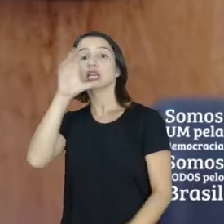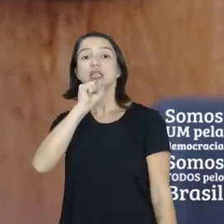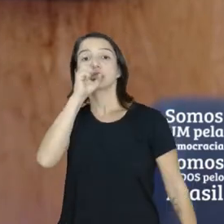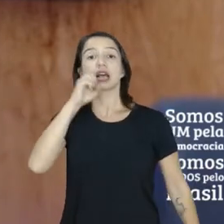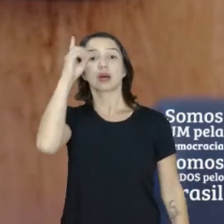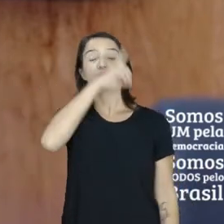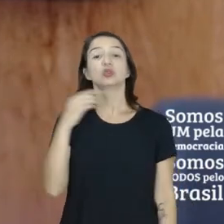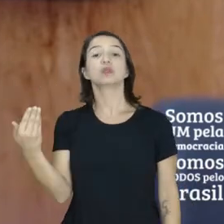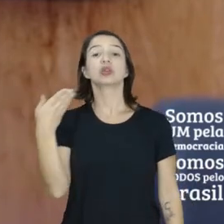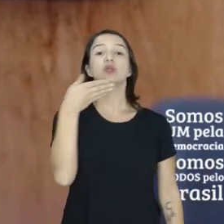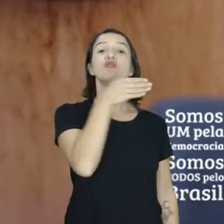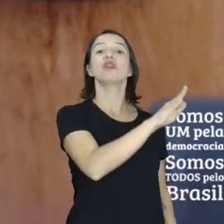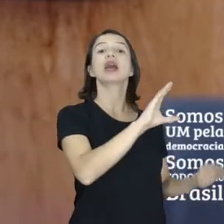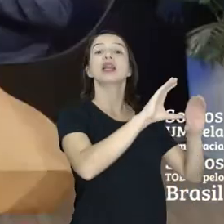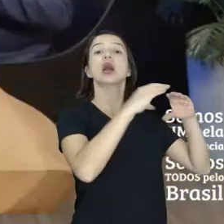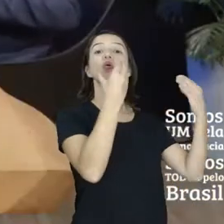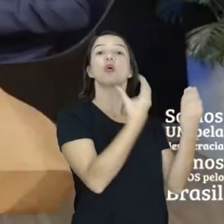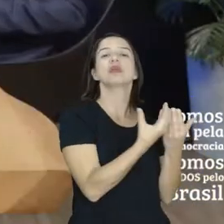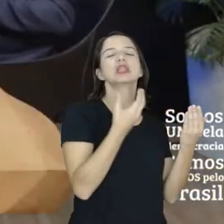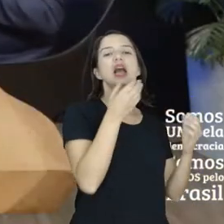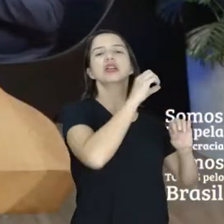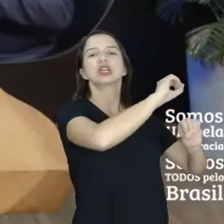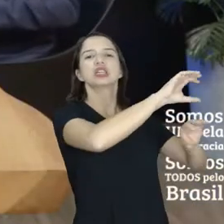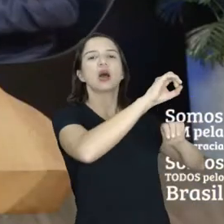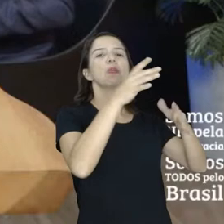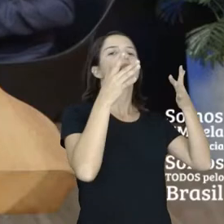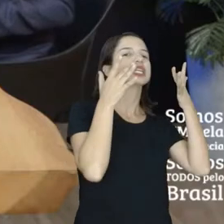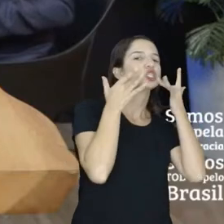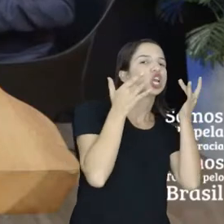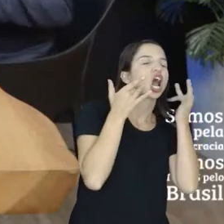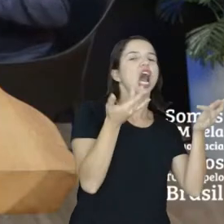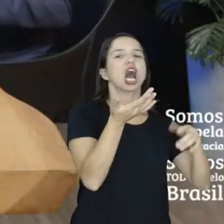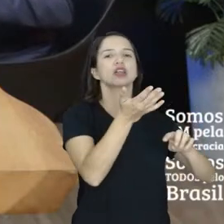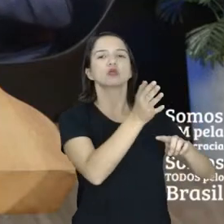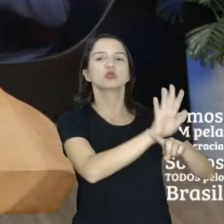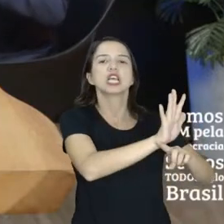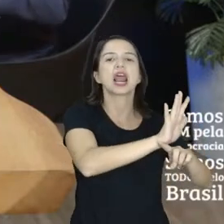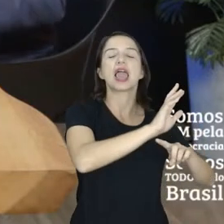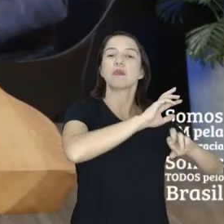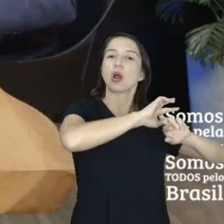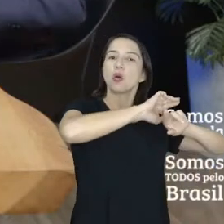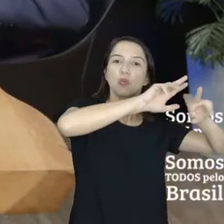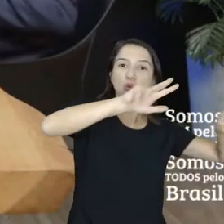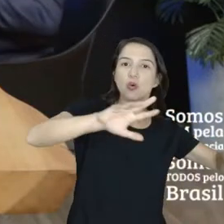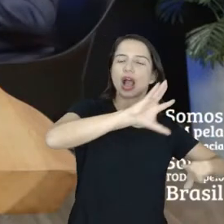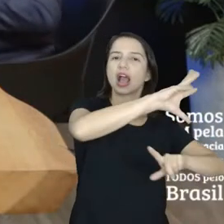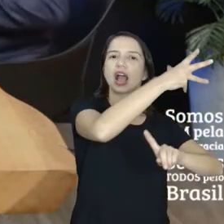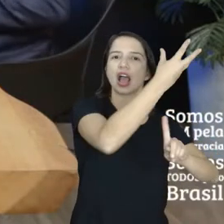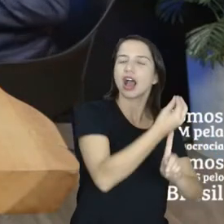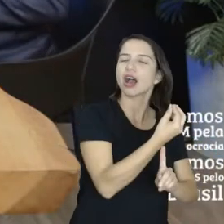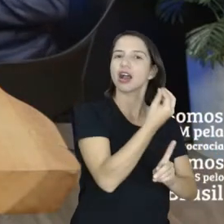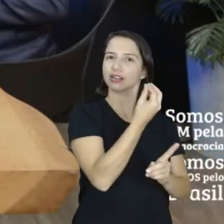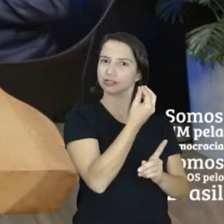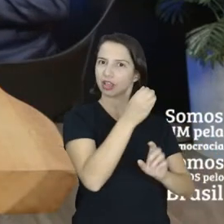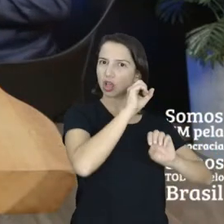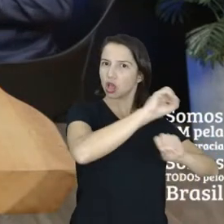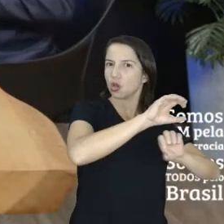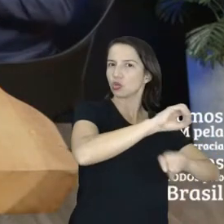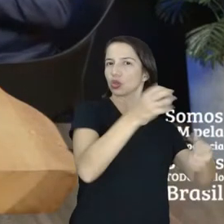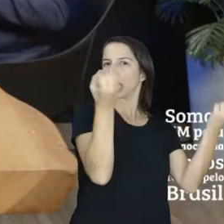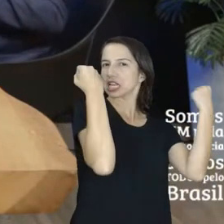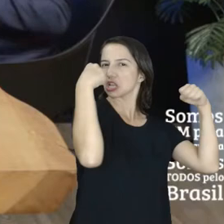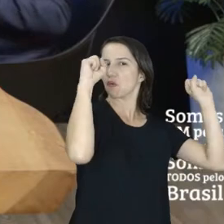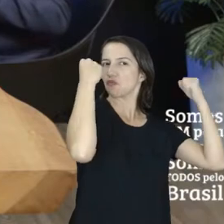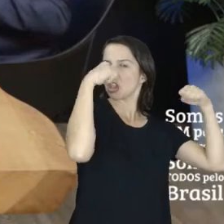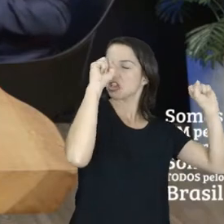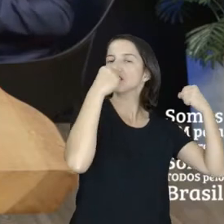uma aula lá de teatro, de cinema, orientar. O outro faz educação física. Ele